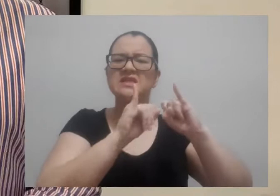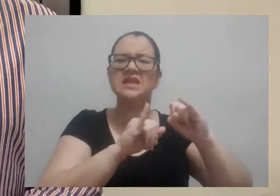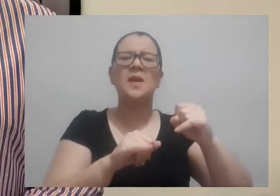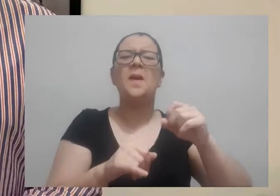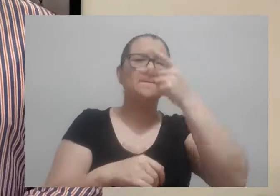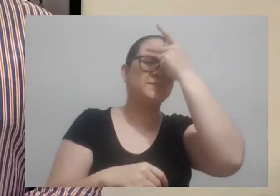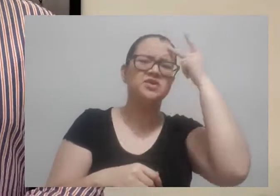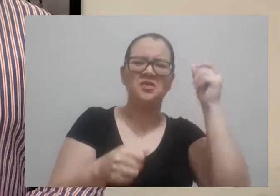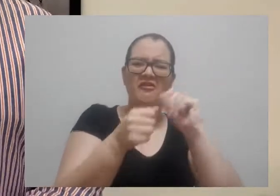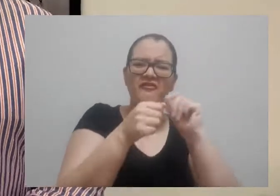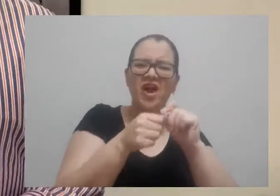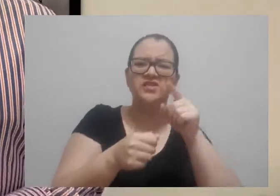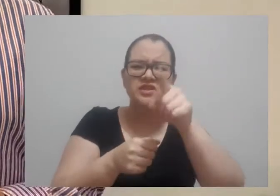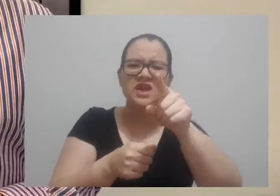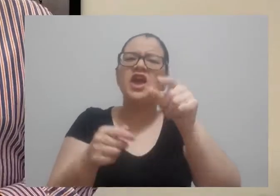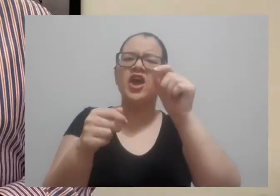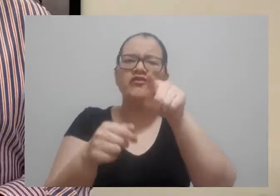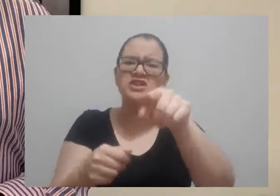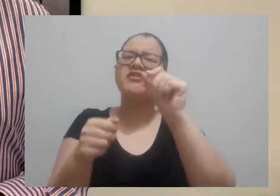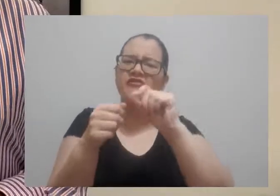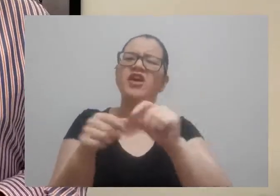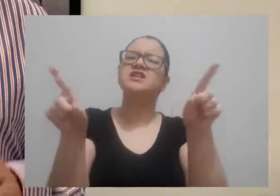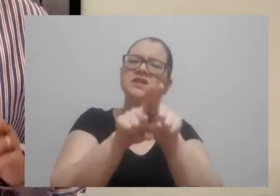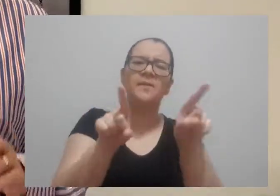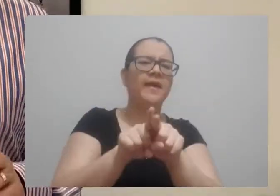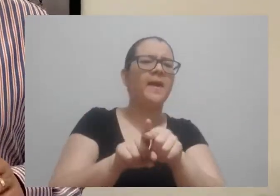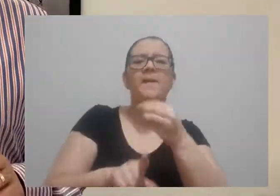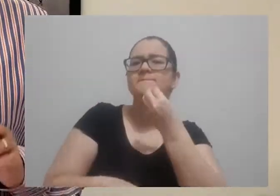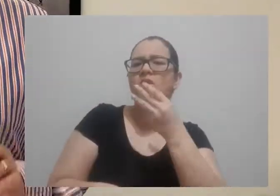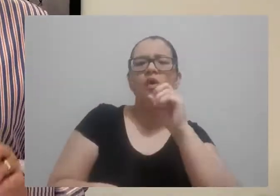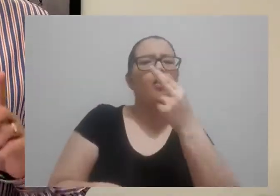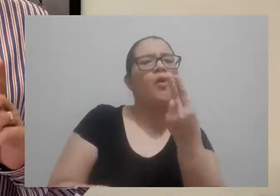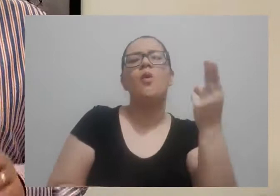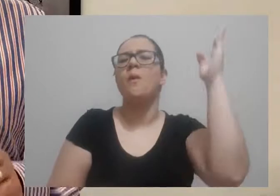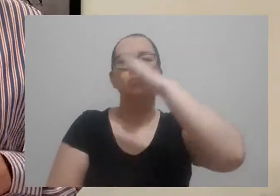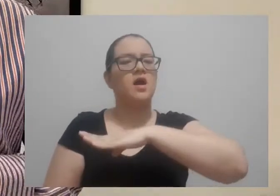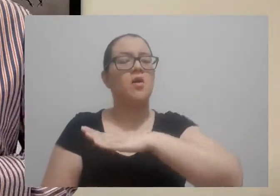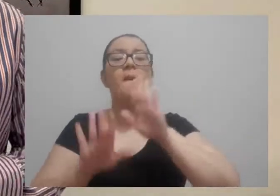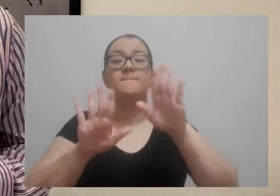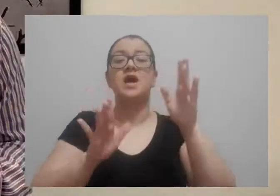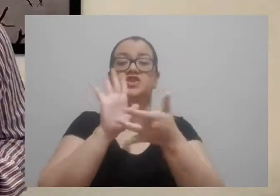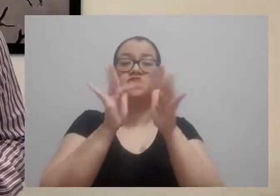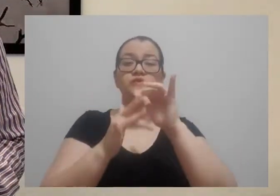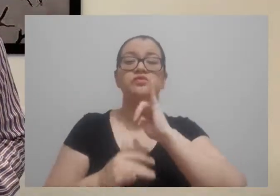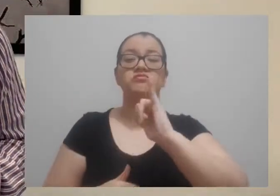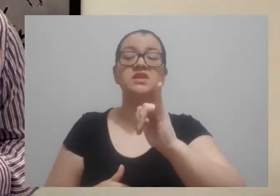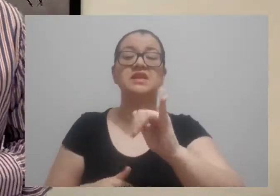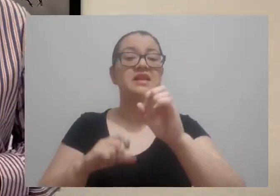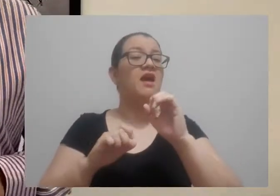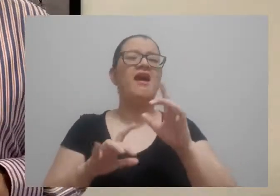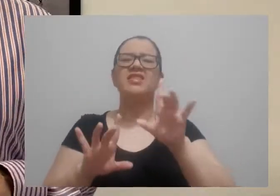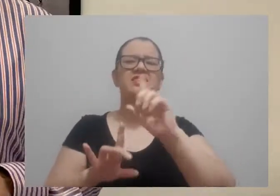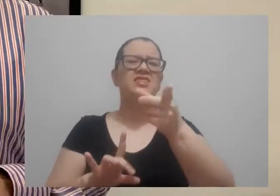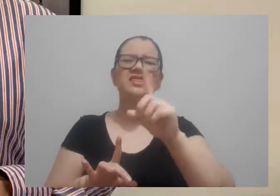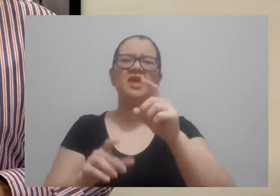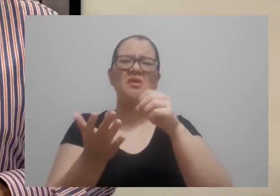lhes digo, não resistam ao perverso. Se alguém lhe der um tapa na face direita, ofereça-lhe também